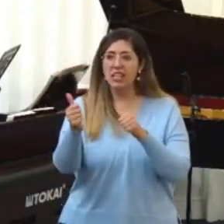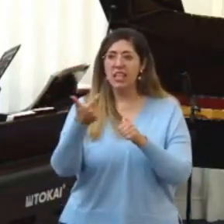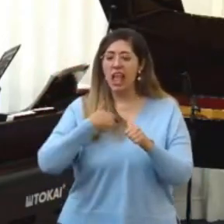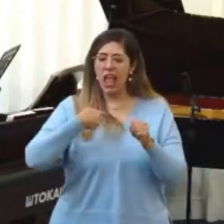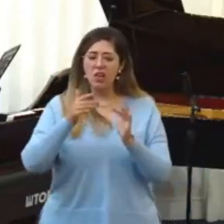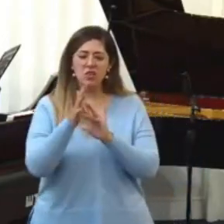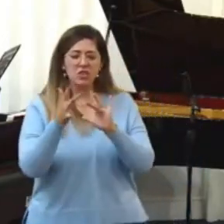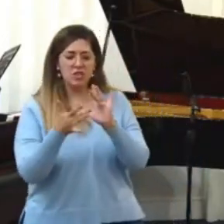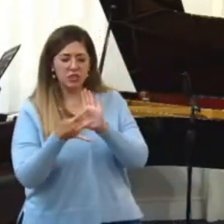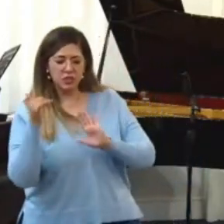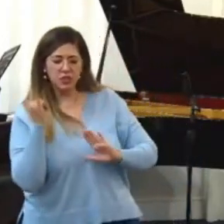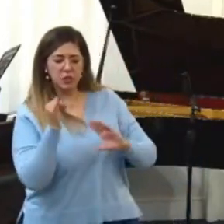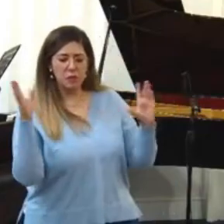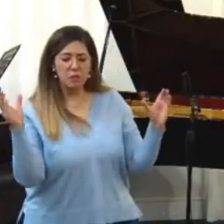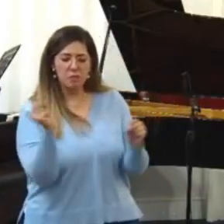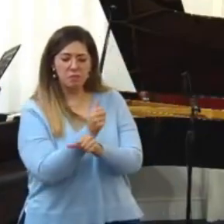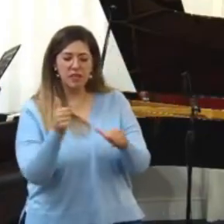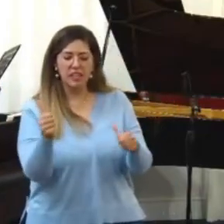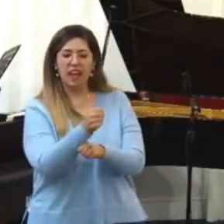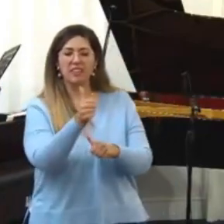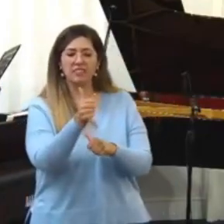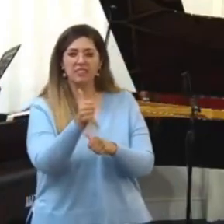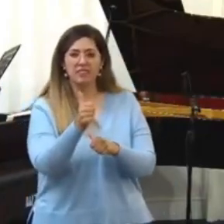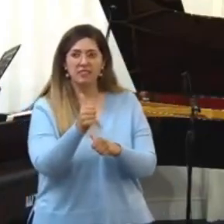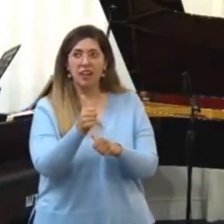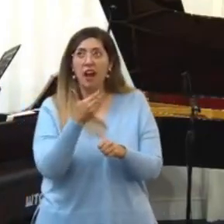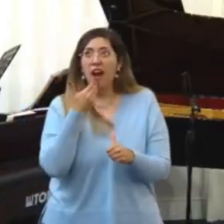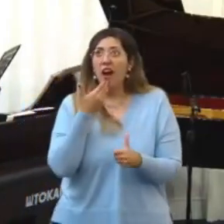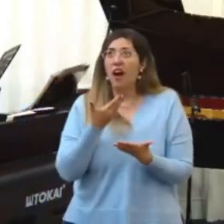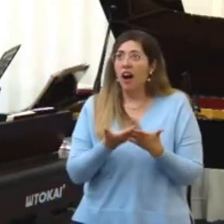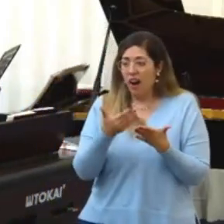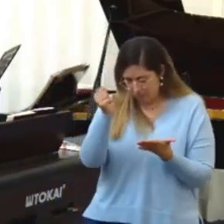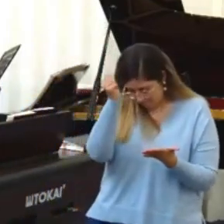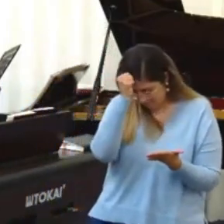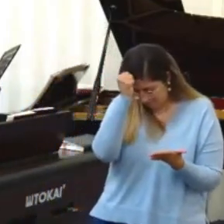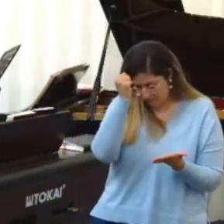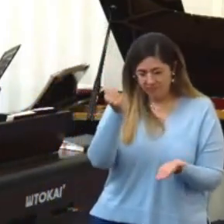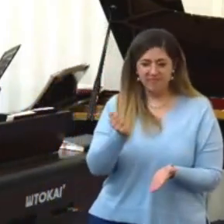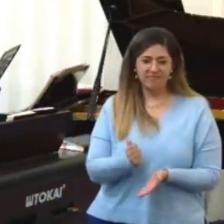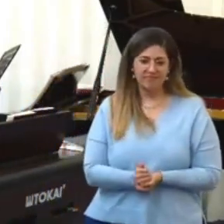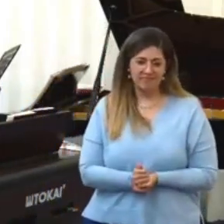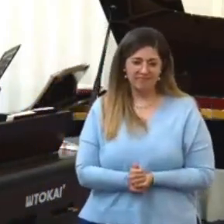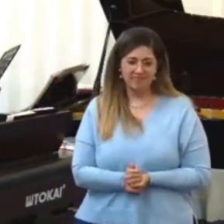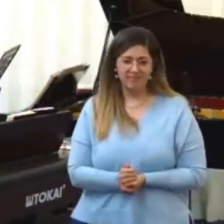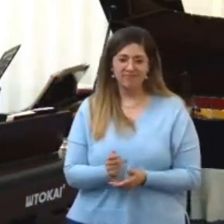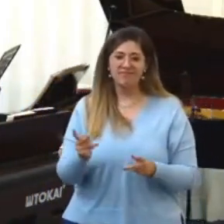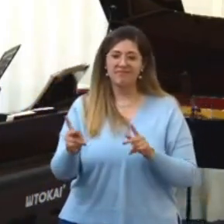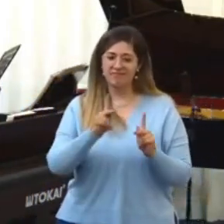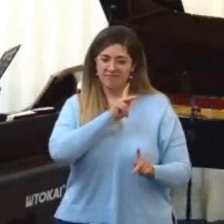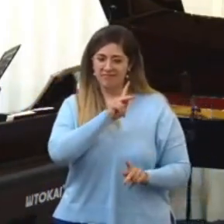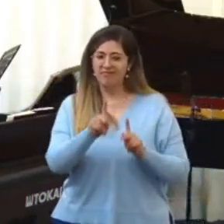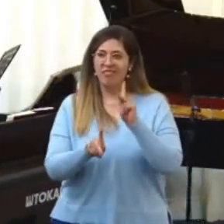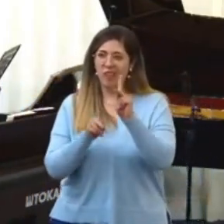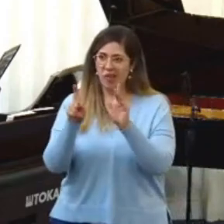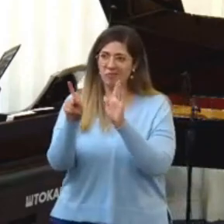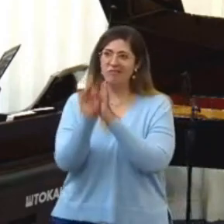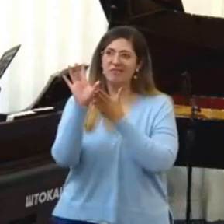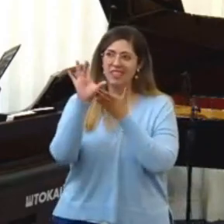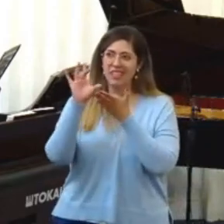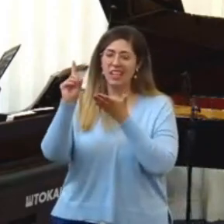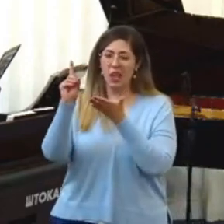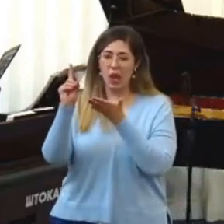disse, eu sou Jesus, a quem tu persegues. Todas as vezes que um opressor persegue o povo de Deus, persegue o próprio